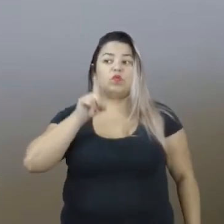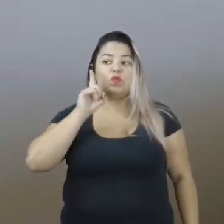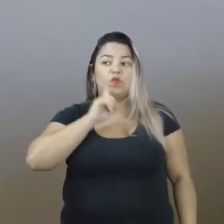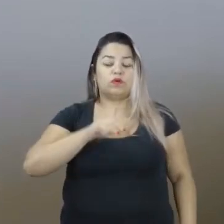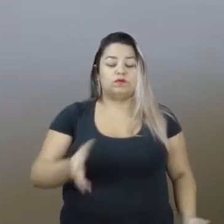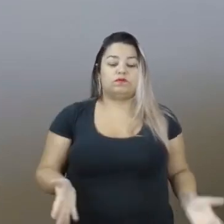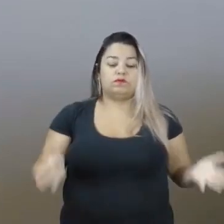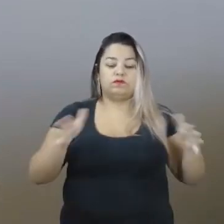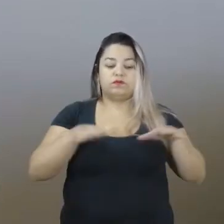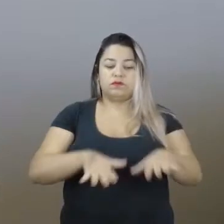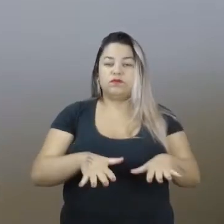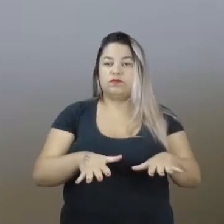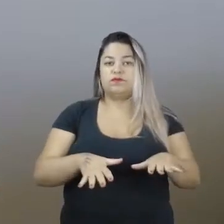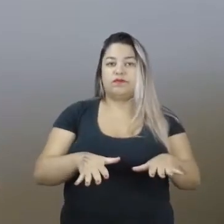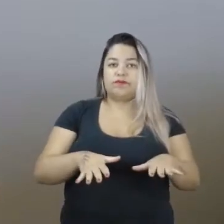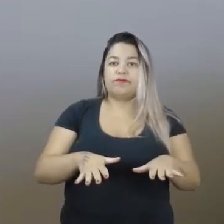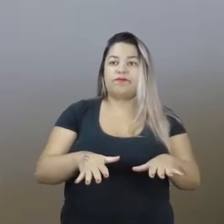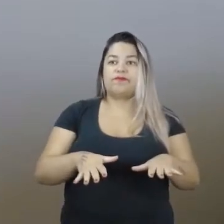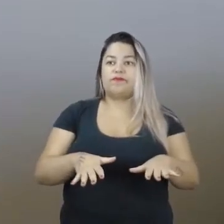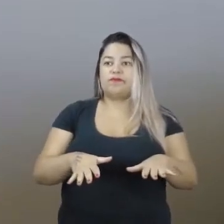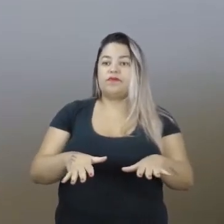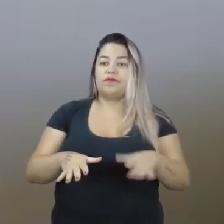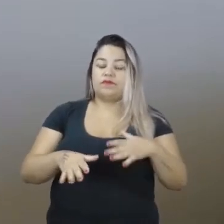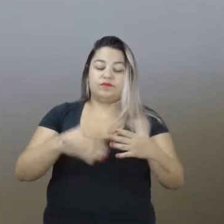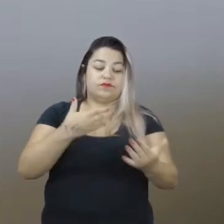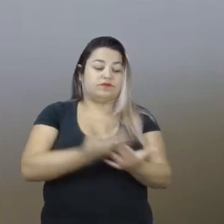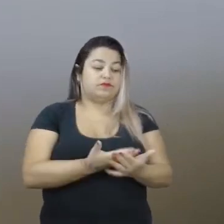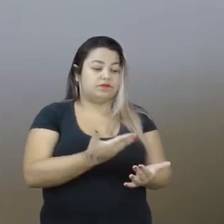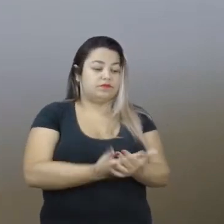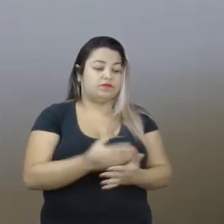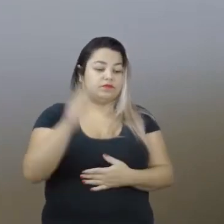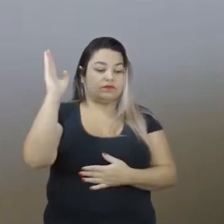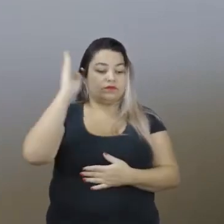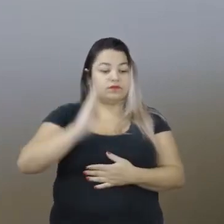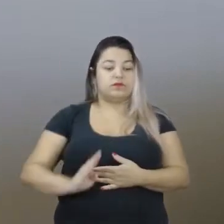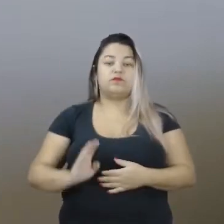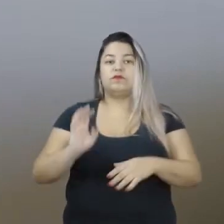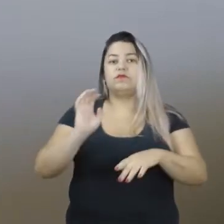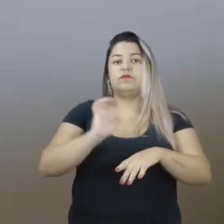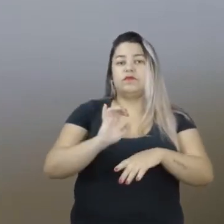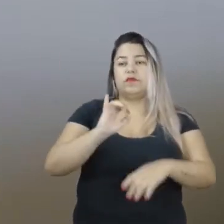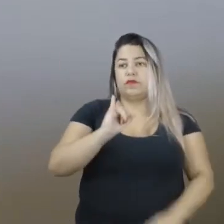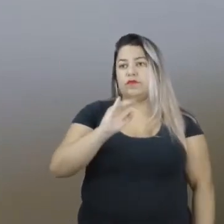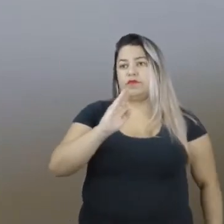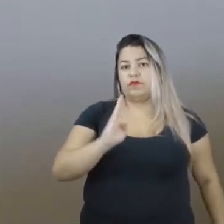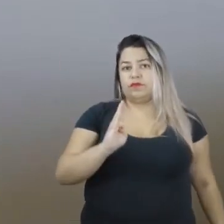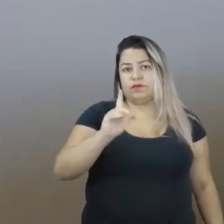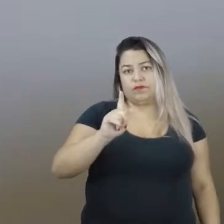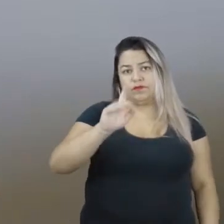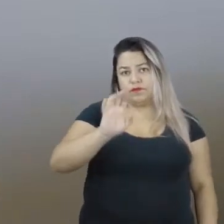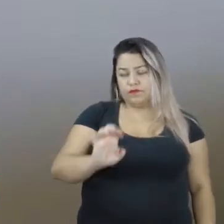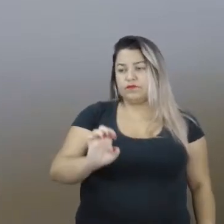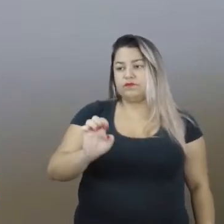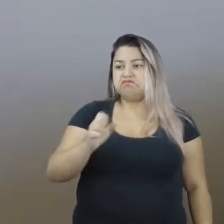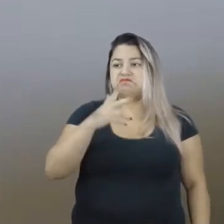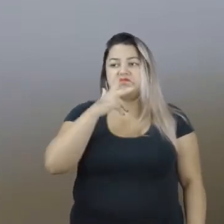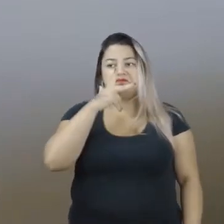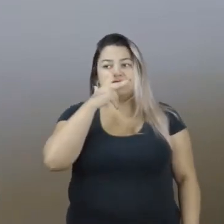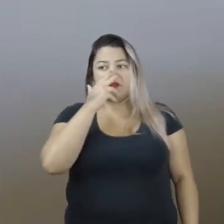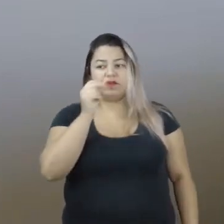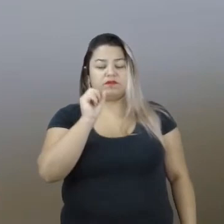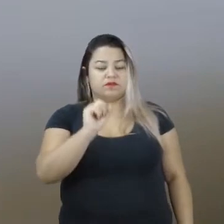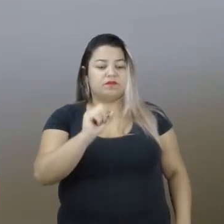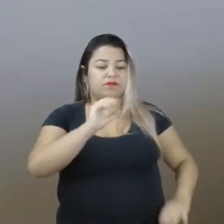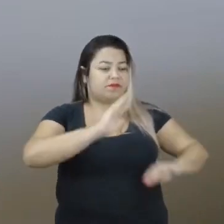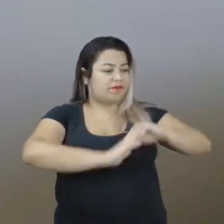dos quilombolas, no censo do Instituto Brasileiro de Geografia e Estatística, IBGE. Veja bem, parece uma